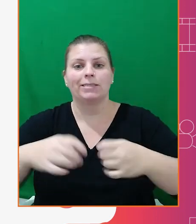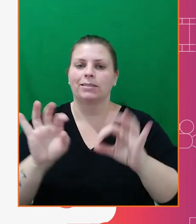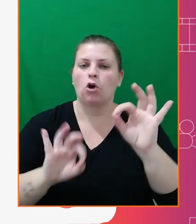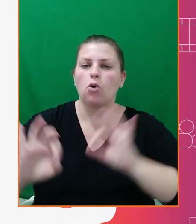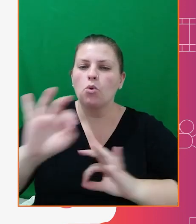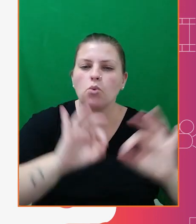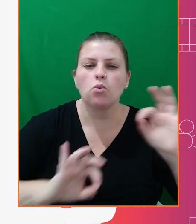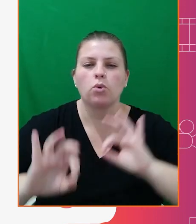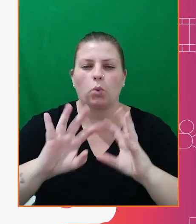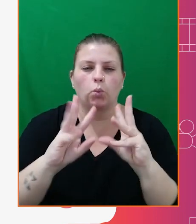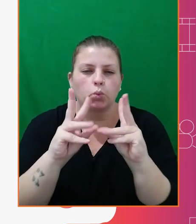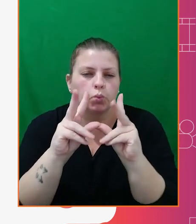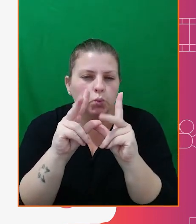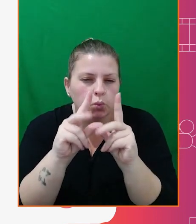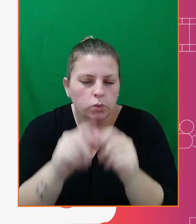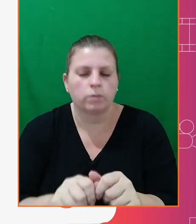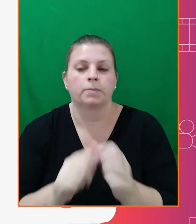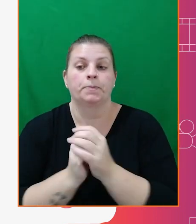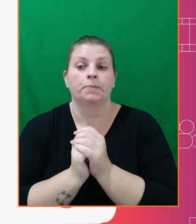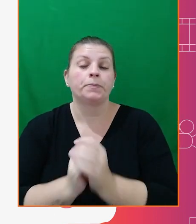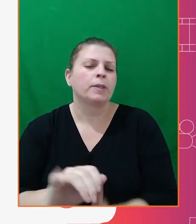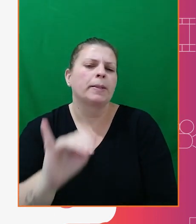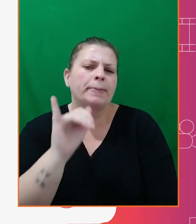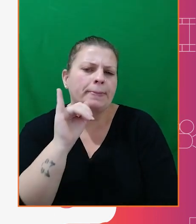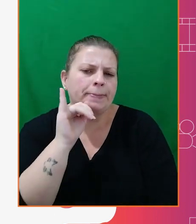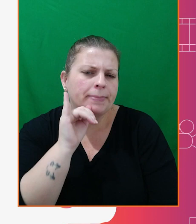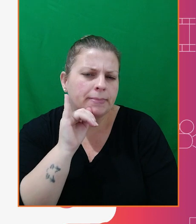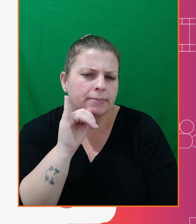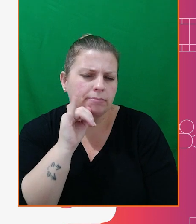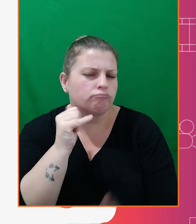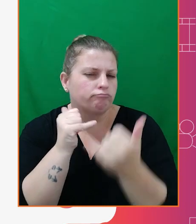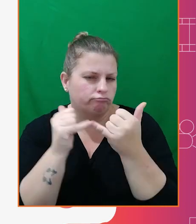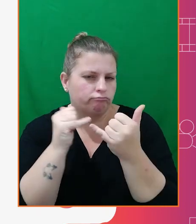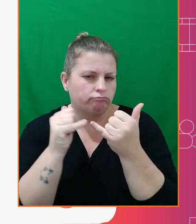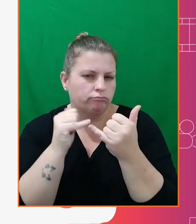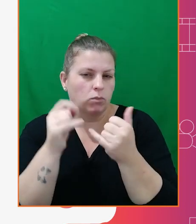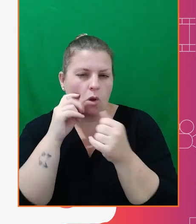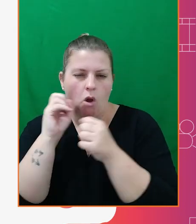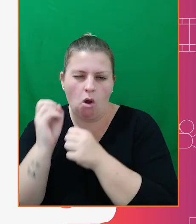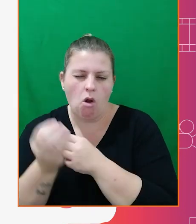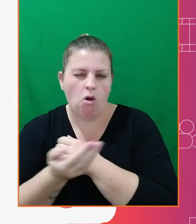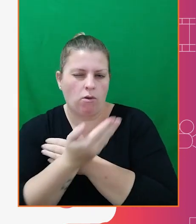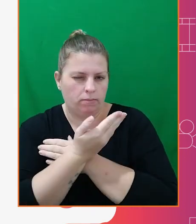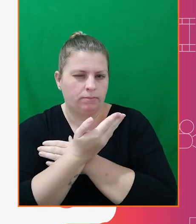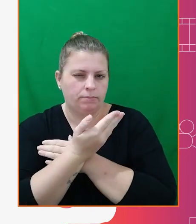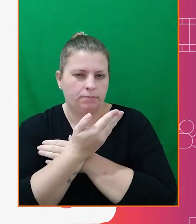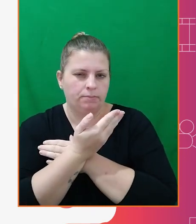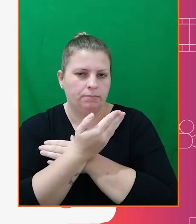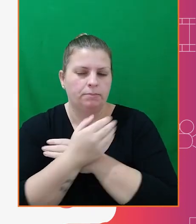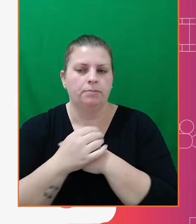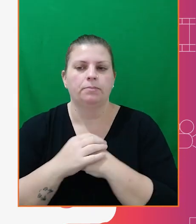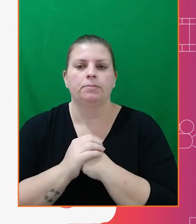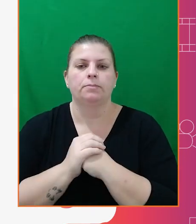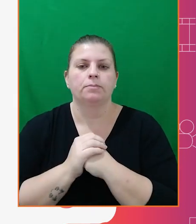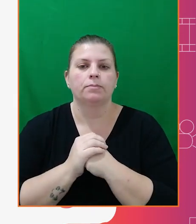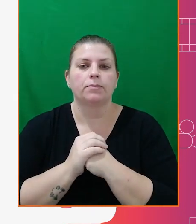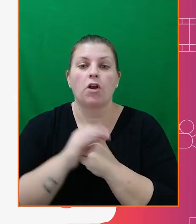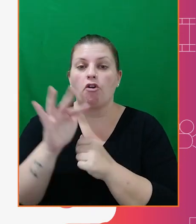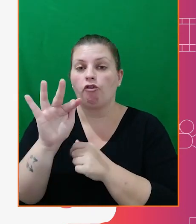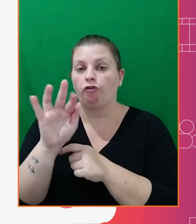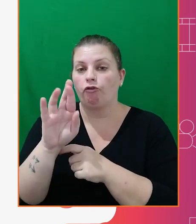isso. Como exemplo, vamos dar uma olhada em um pedacinho do storyboard de Frozen, uma